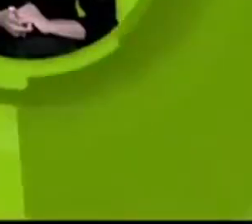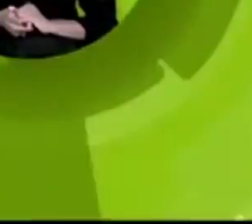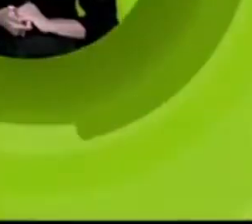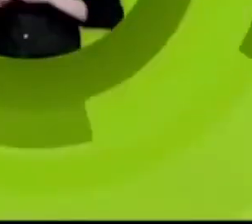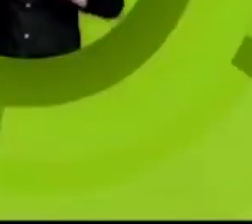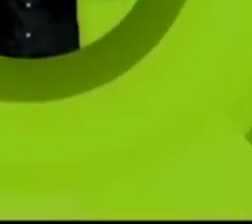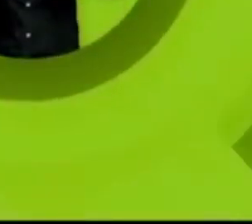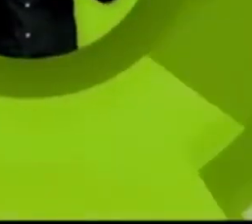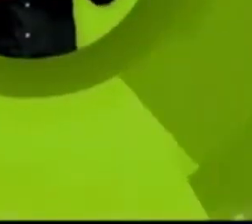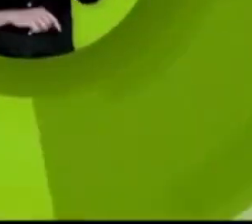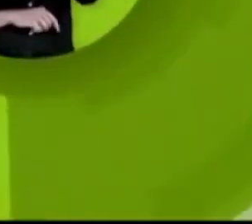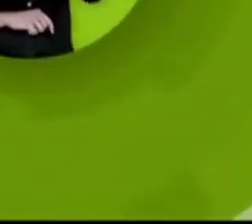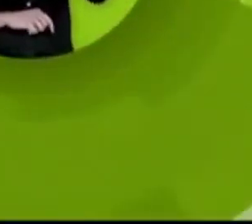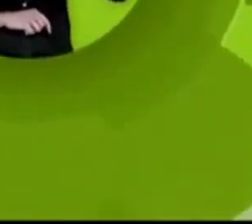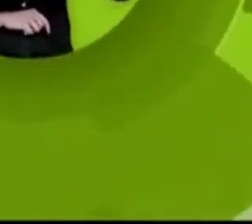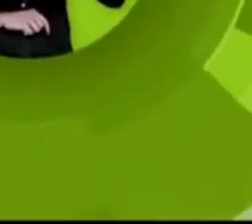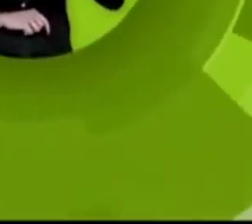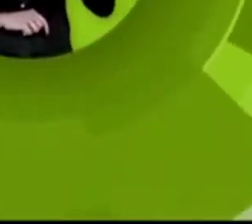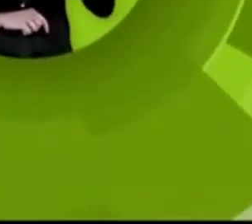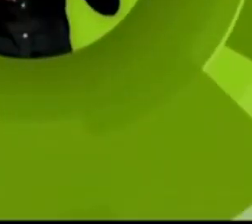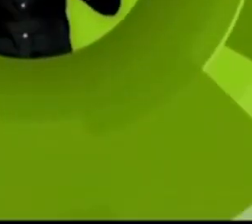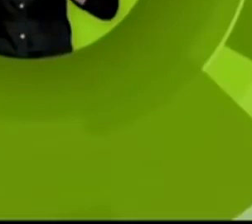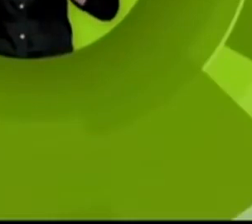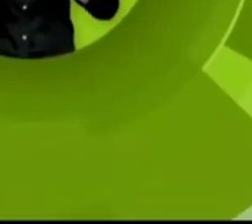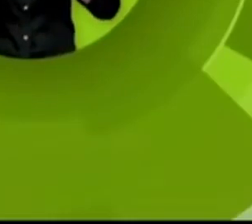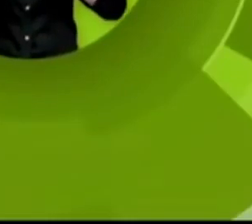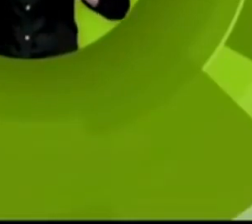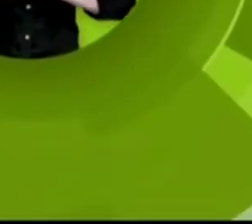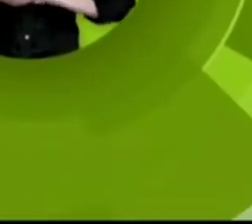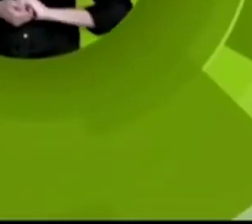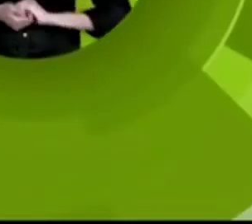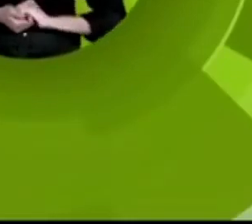O programa a seguir é livre para todos os públicos.